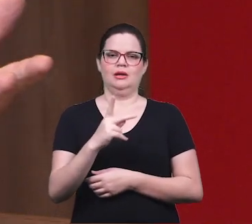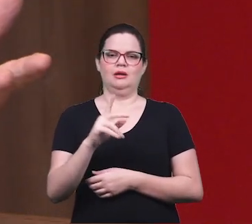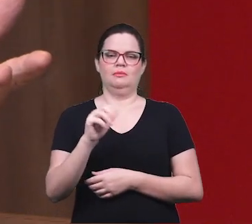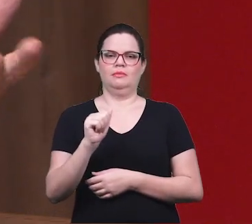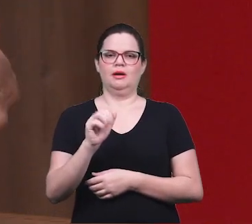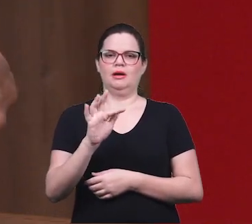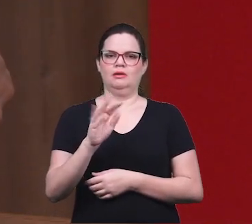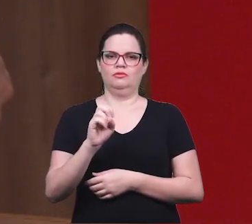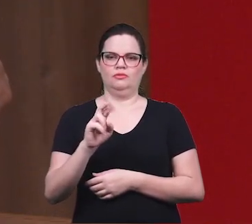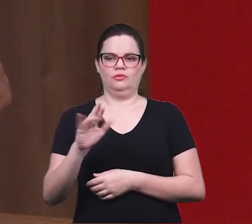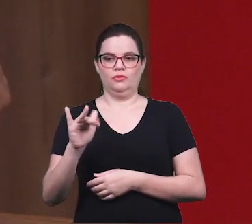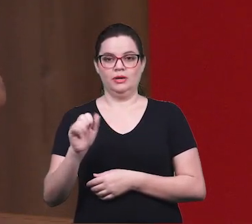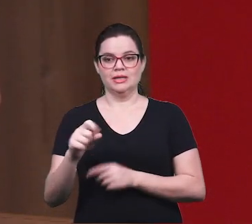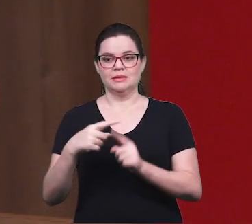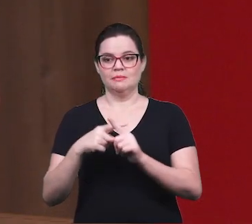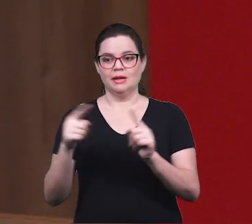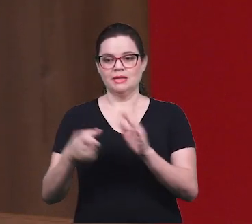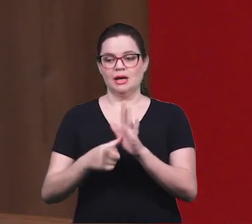em Éfeso.